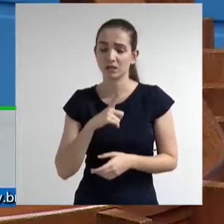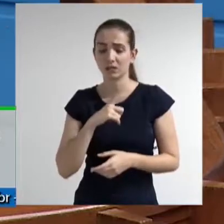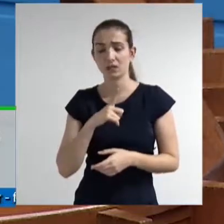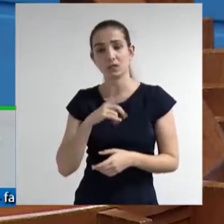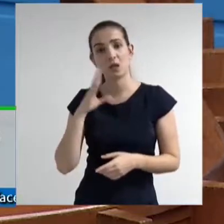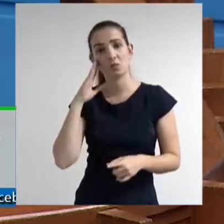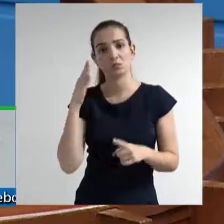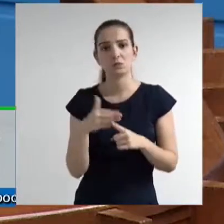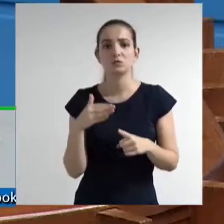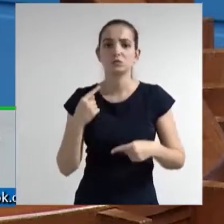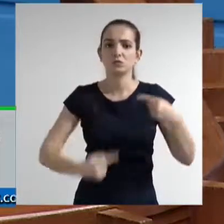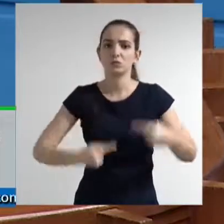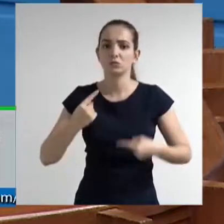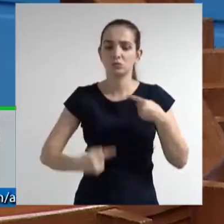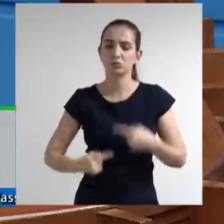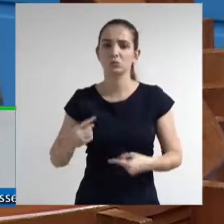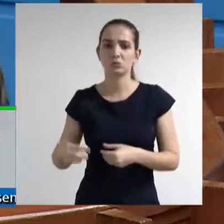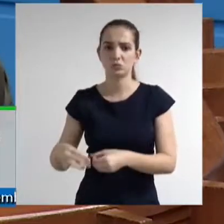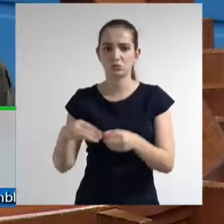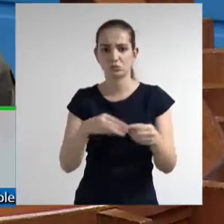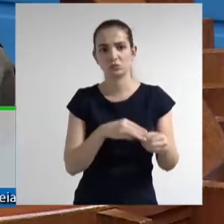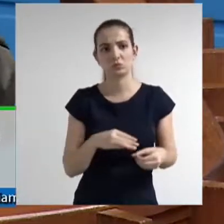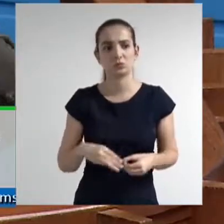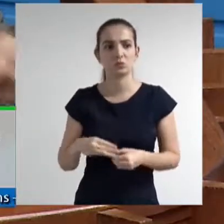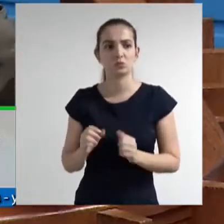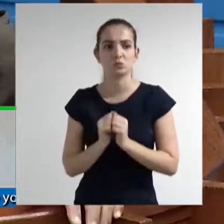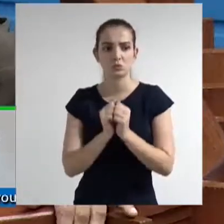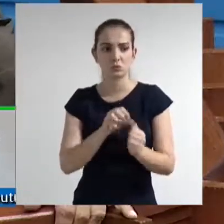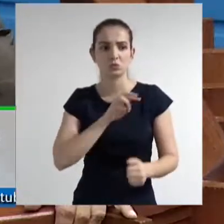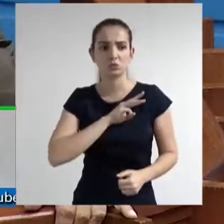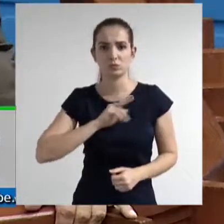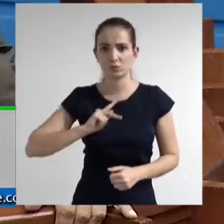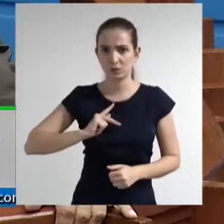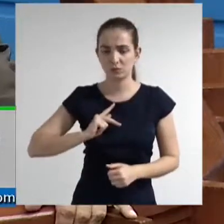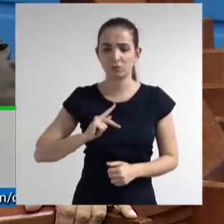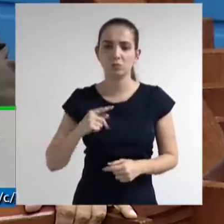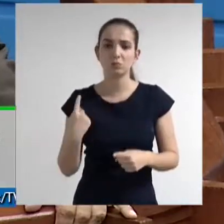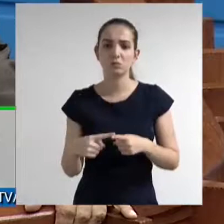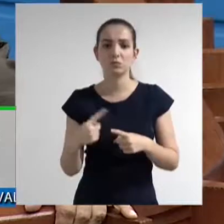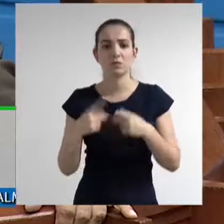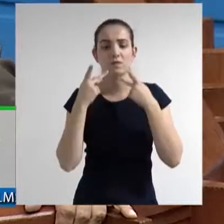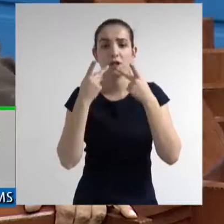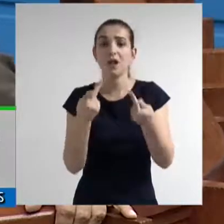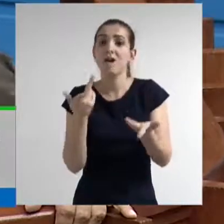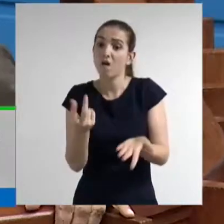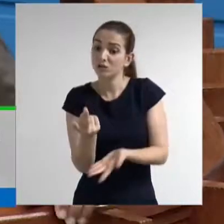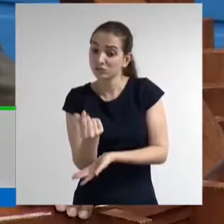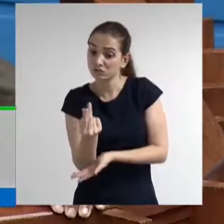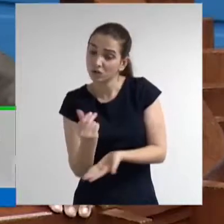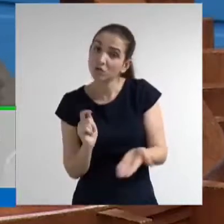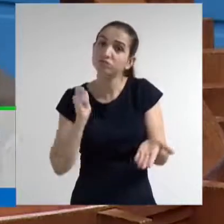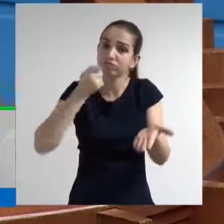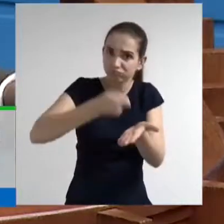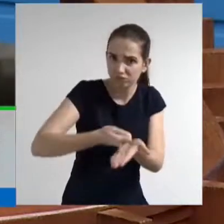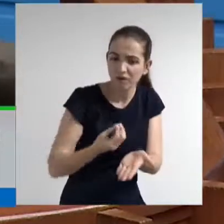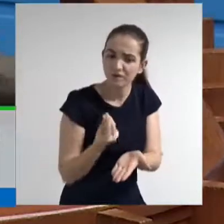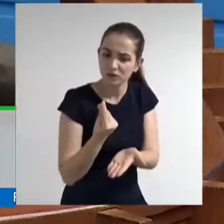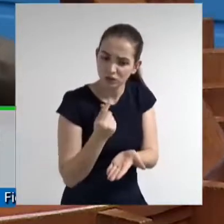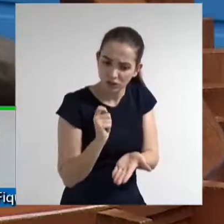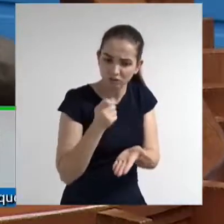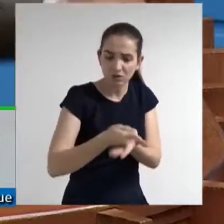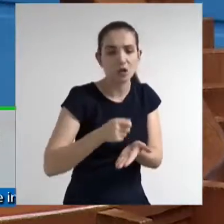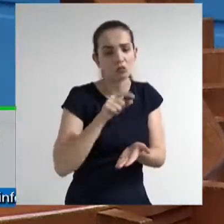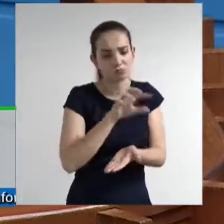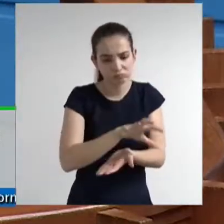prerrogativa de fazer essa discussão nos municípios, junto com o Ministério Público, para dizer, olha, o recurso vai ser aplicado na região tal, tal,